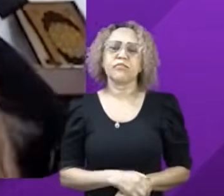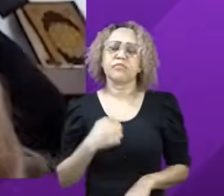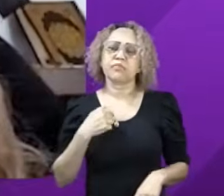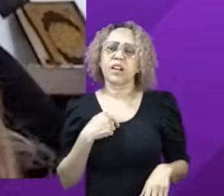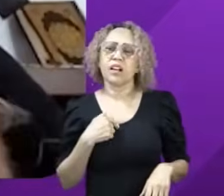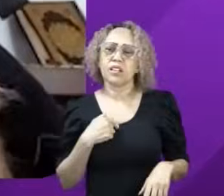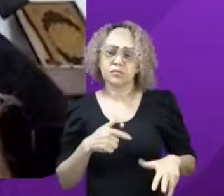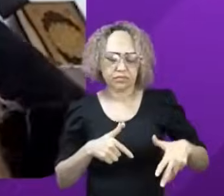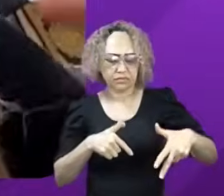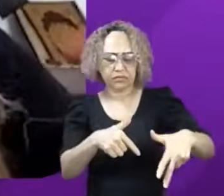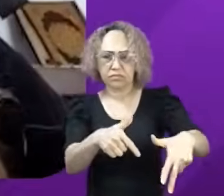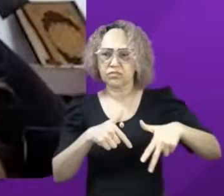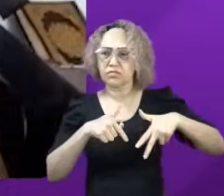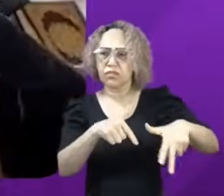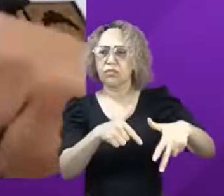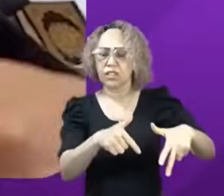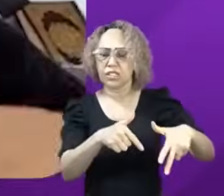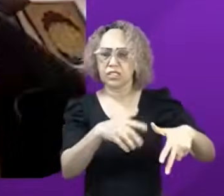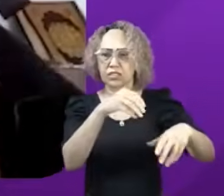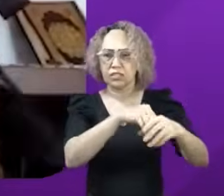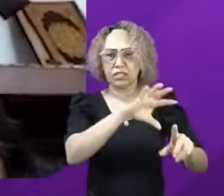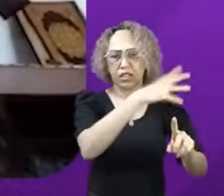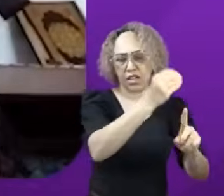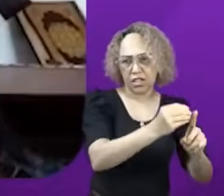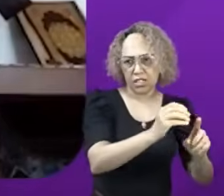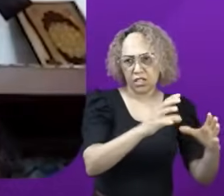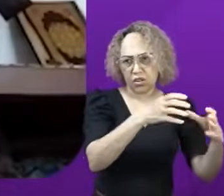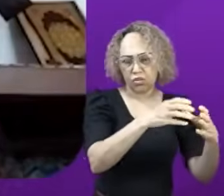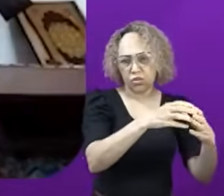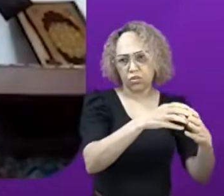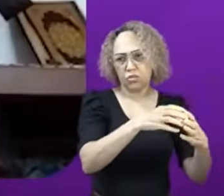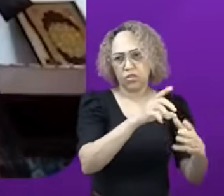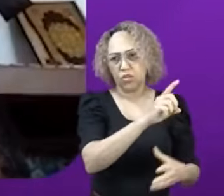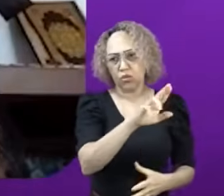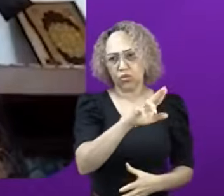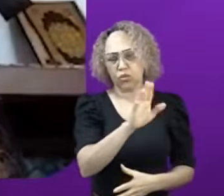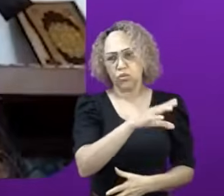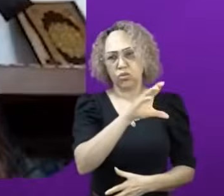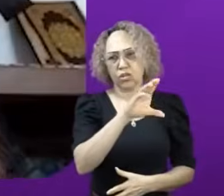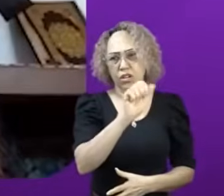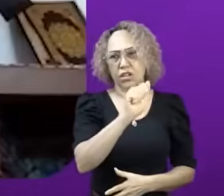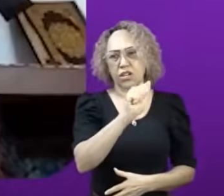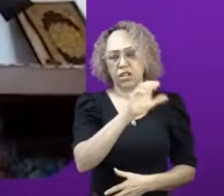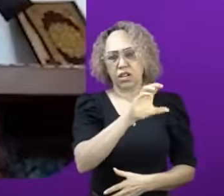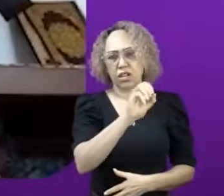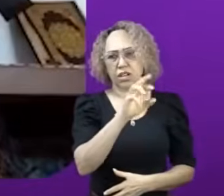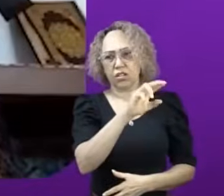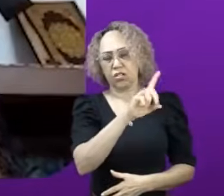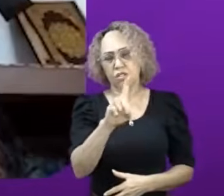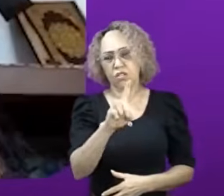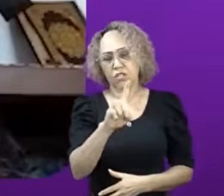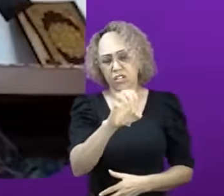né, na arte com dois grupos, que é o Do Acorde e o Grupo Merceditas. O Grupo